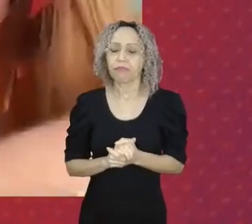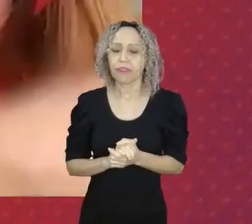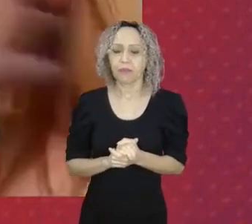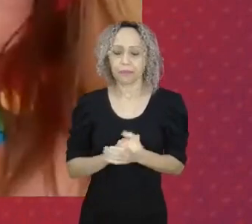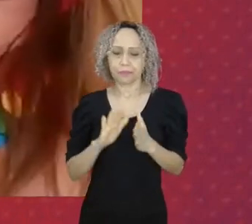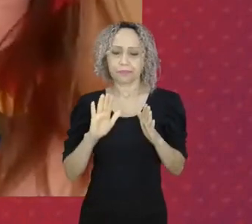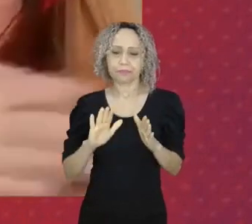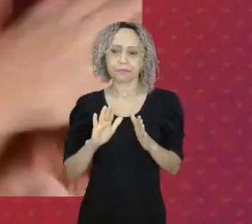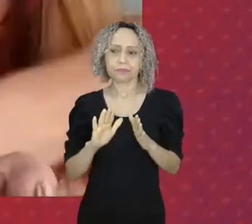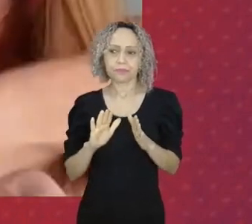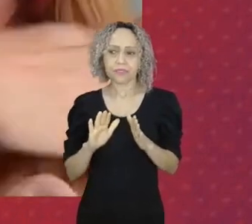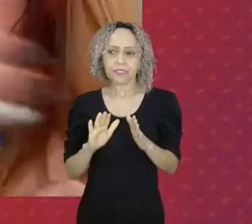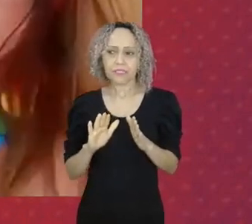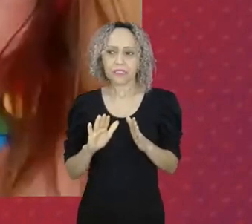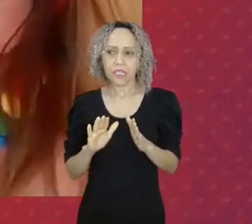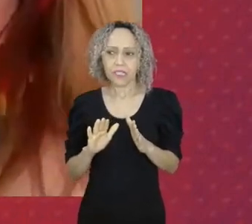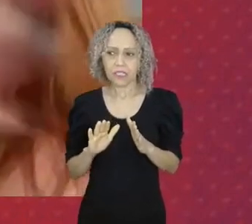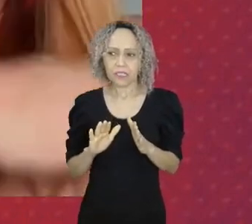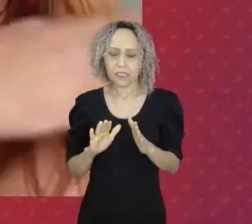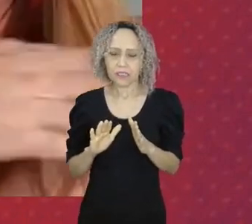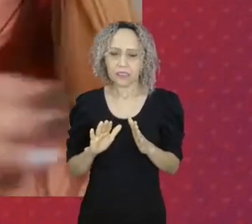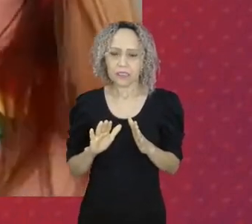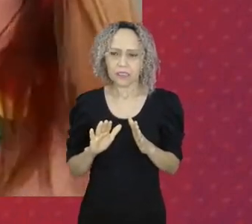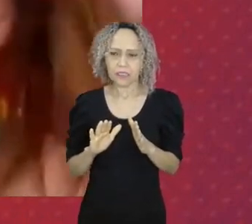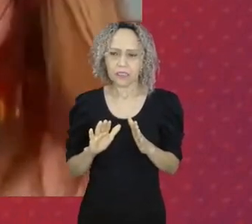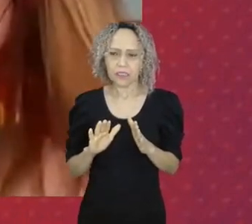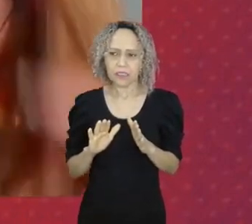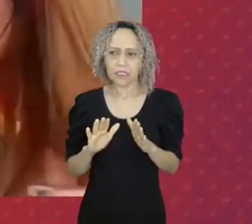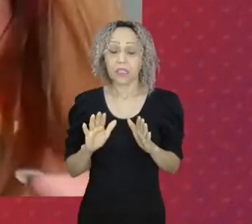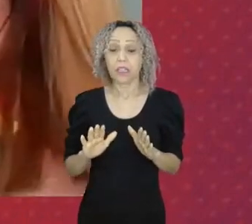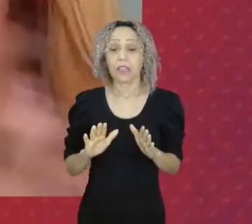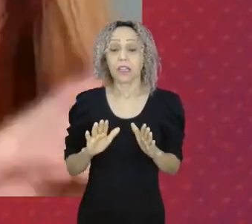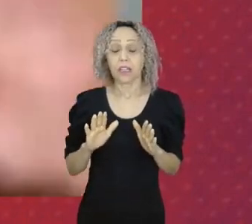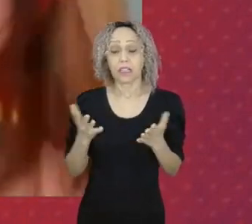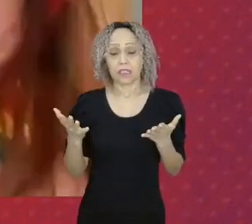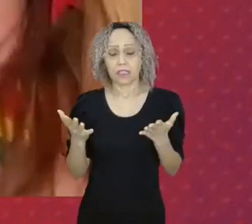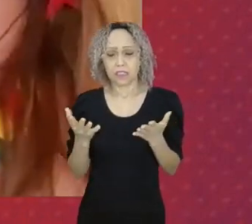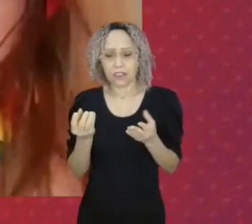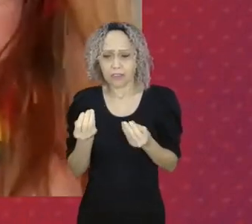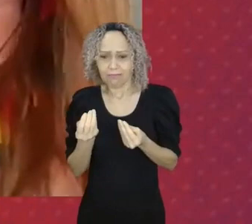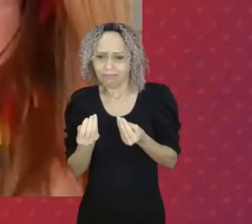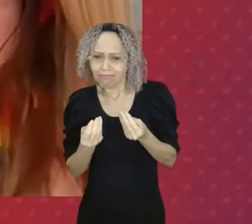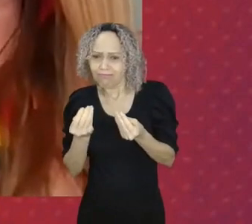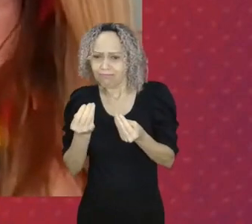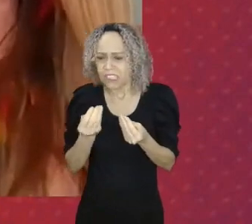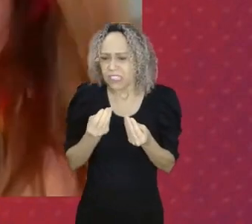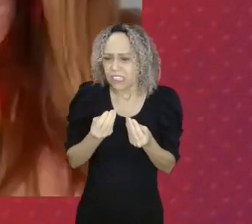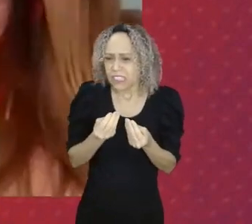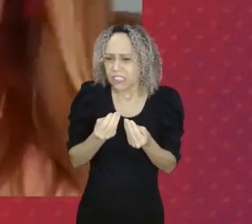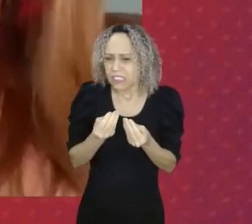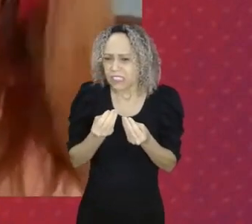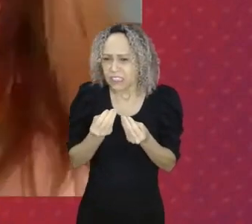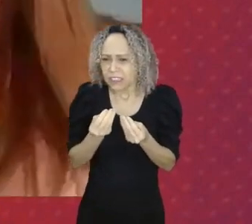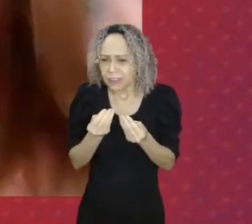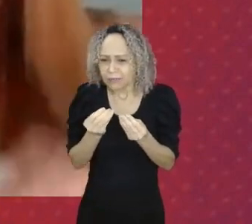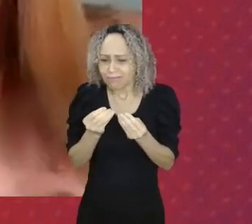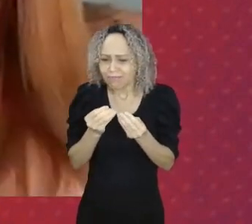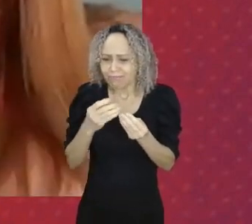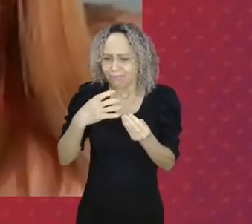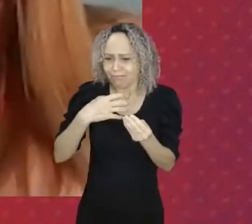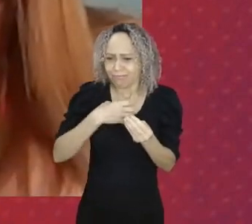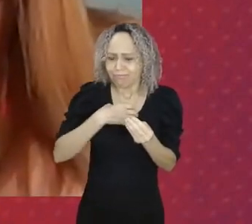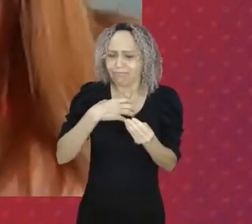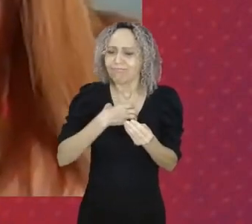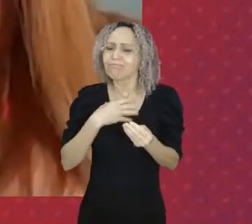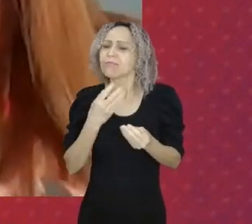processo. Mas é isso, assim, esse formato, ele exclui essas outras possibilidades, né? Então, ele